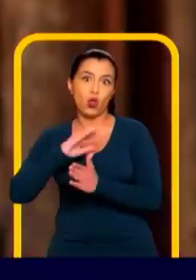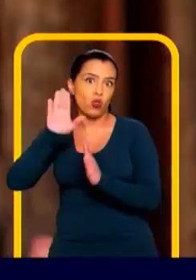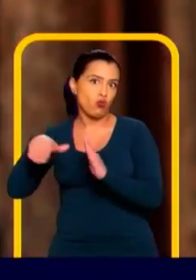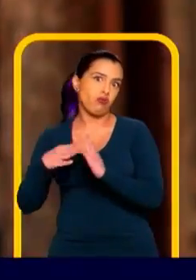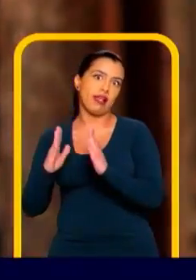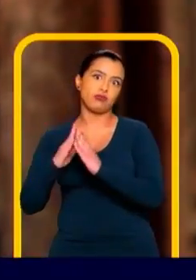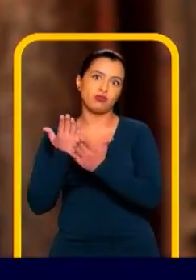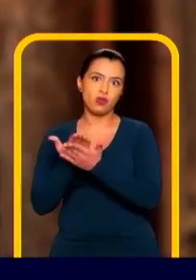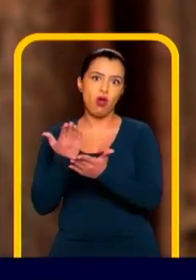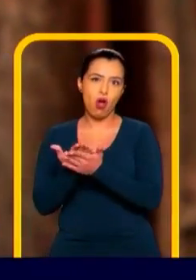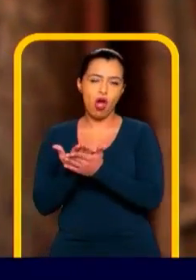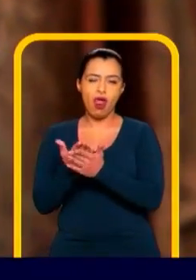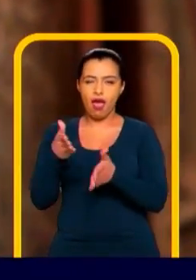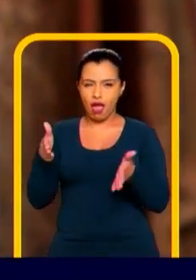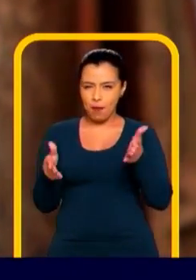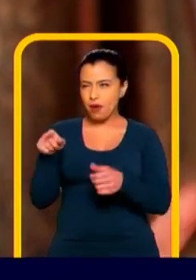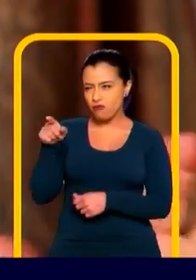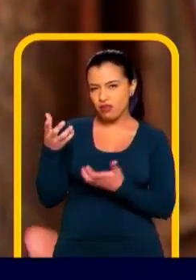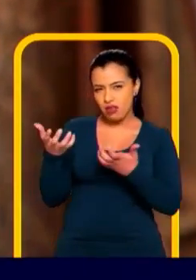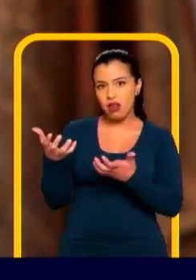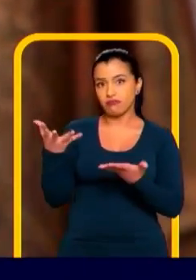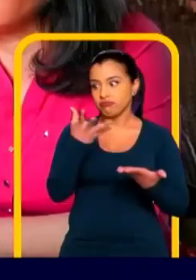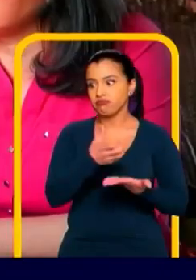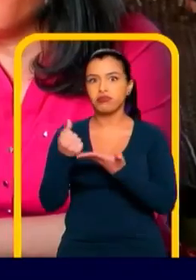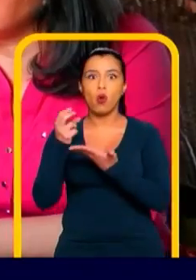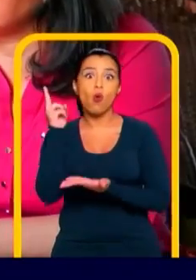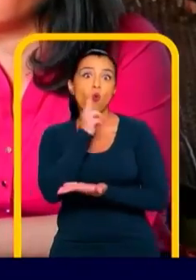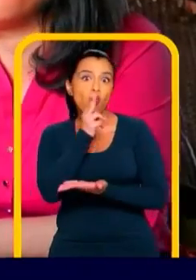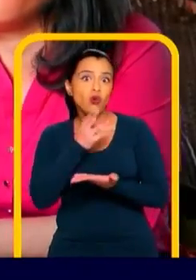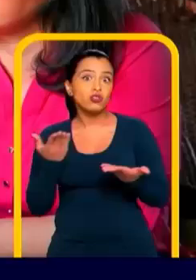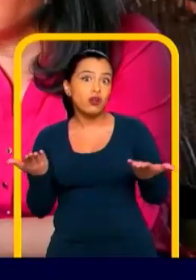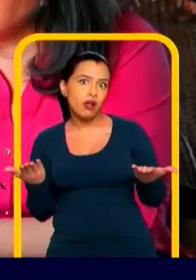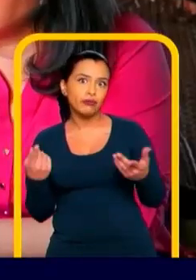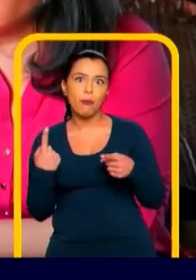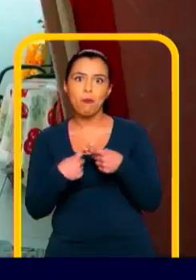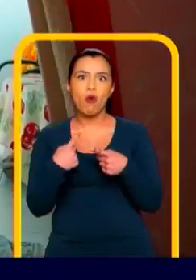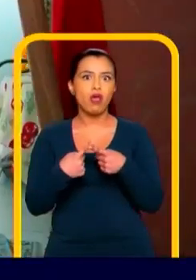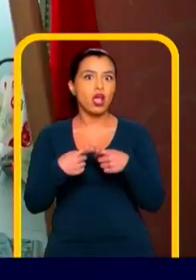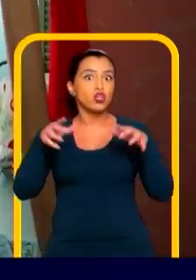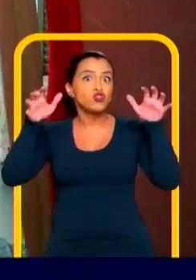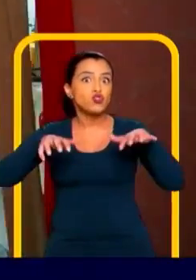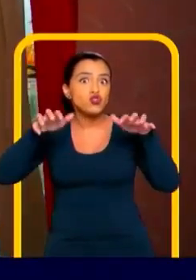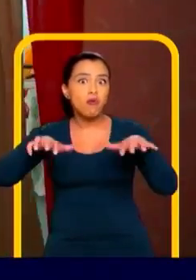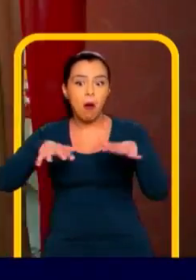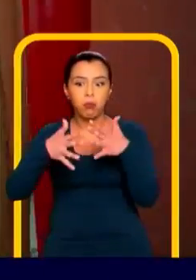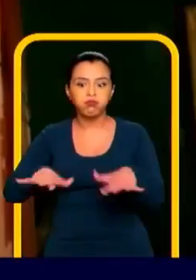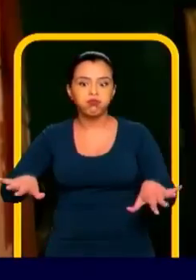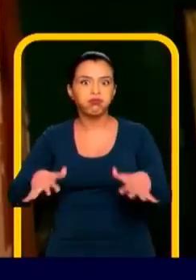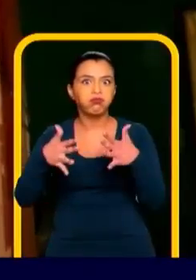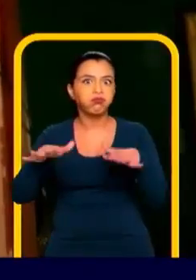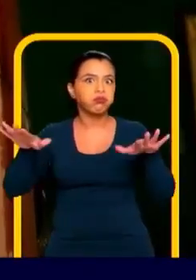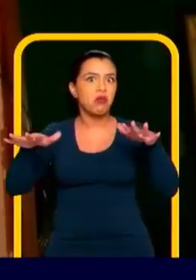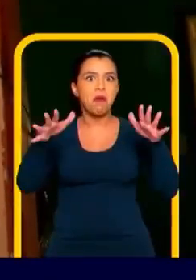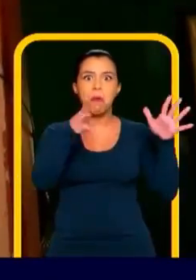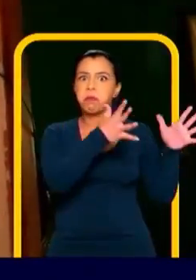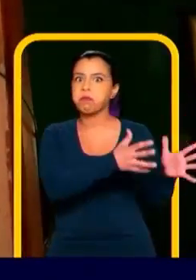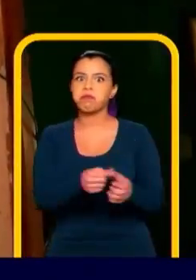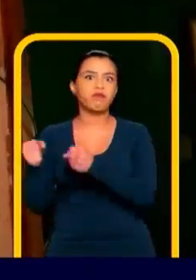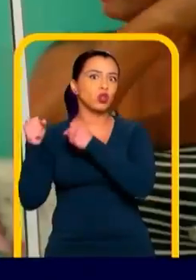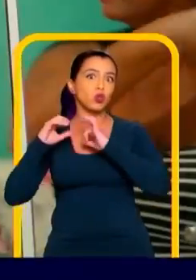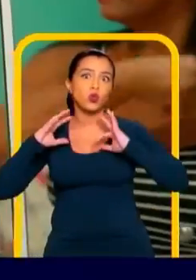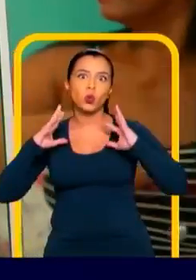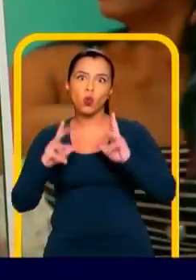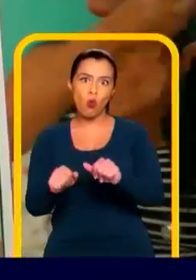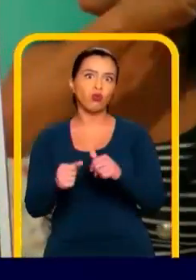escola. Na época você queria socorrer aquela família urgente, porque quando vinha os temporal, enxurrada